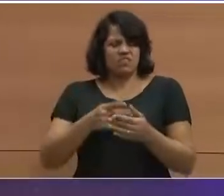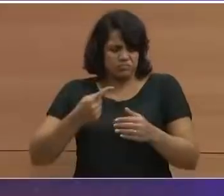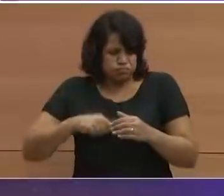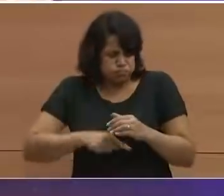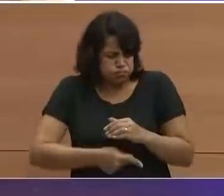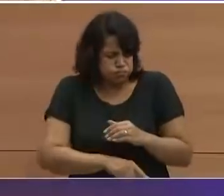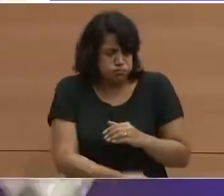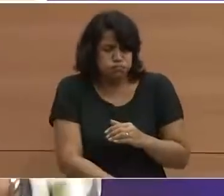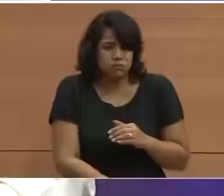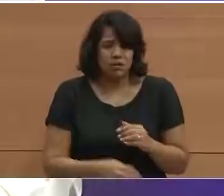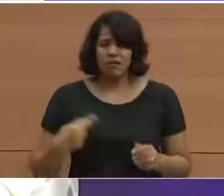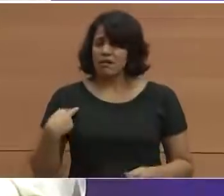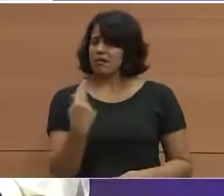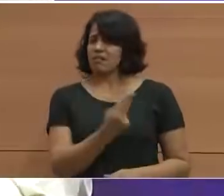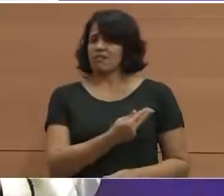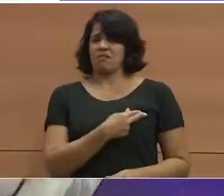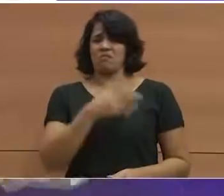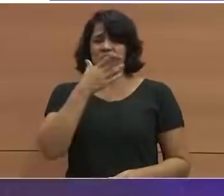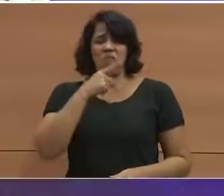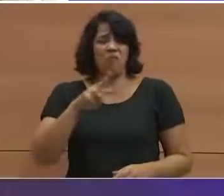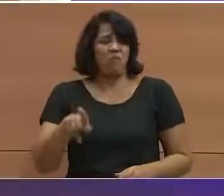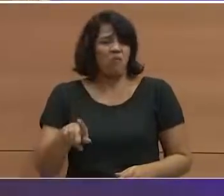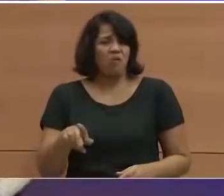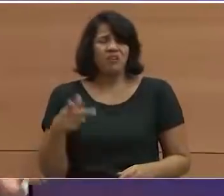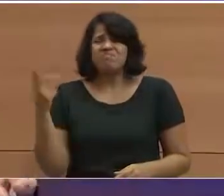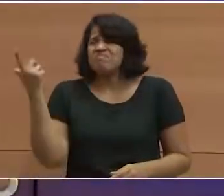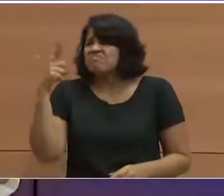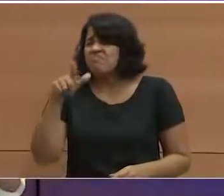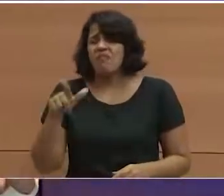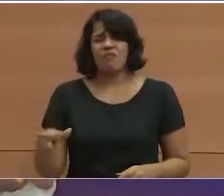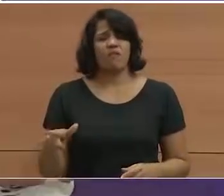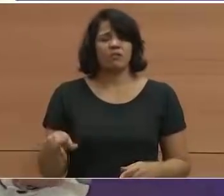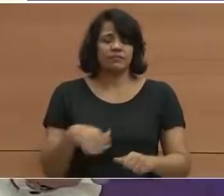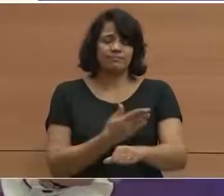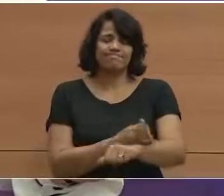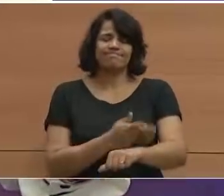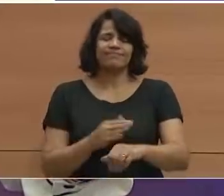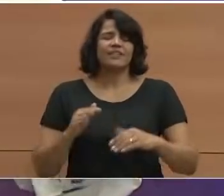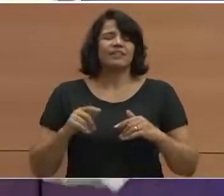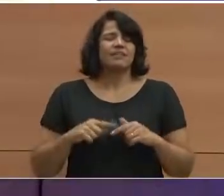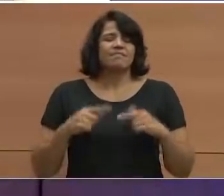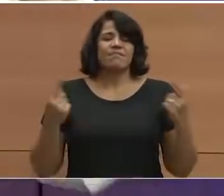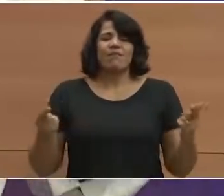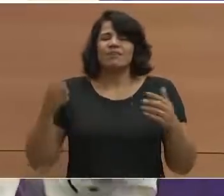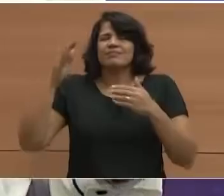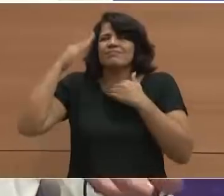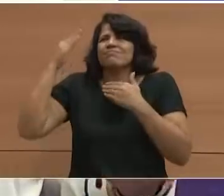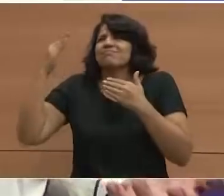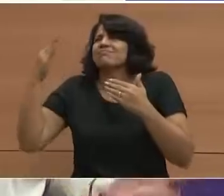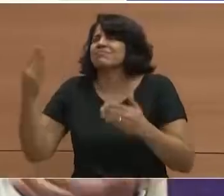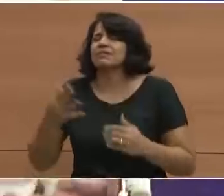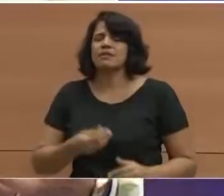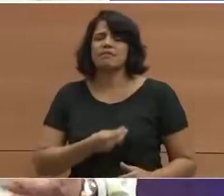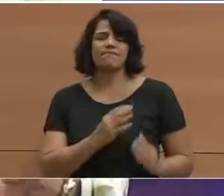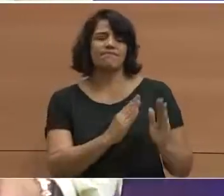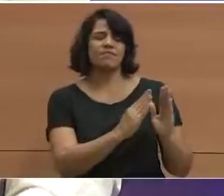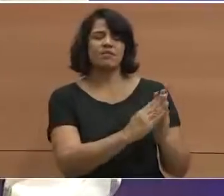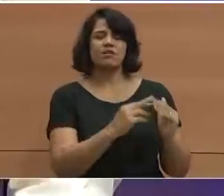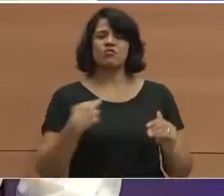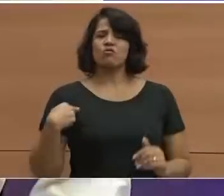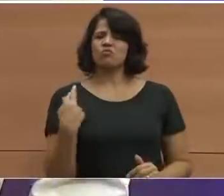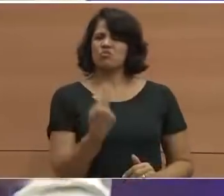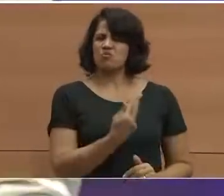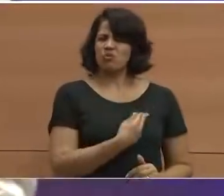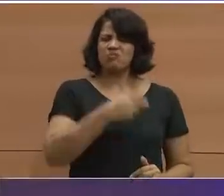mas irmãos, graças a Deus, a vida da igreja, estamos provando para as pessoas pouco a pouco,